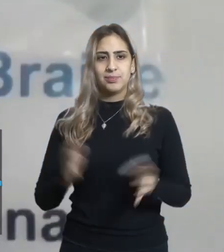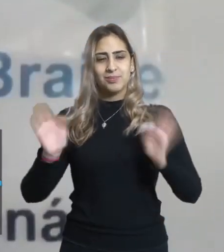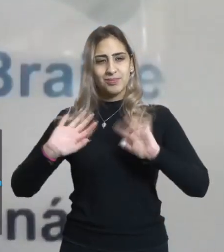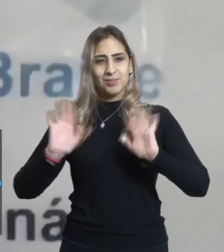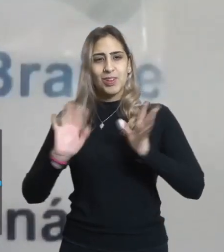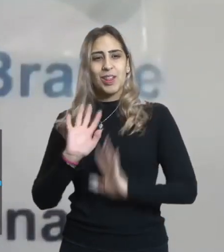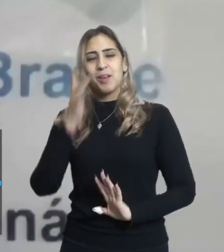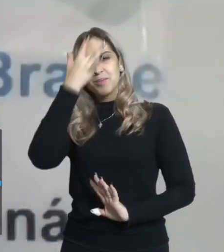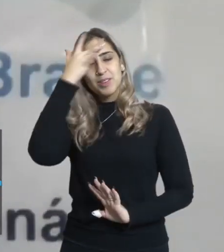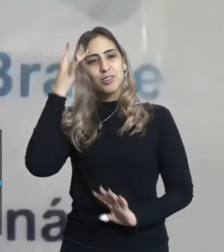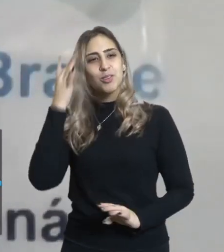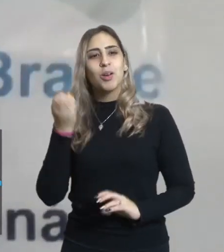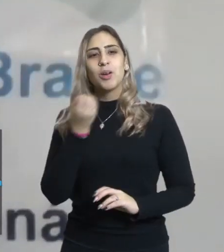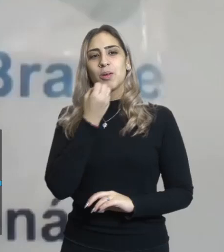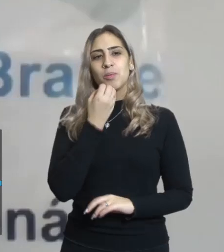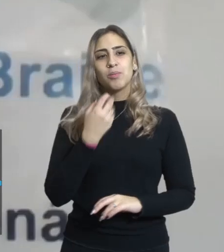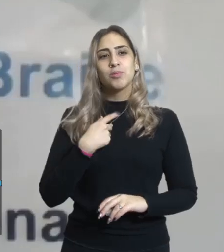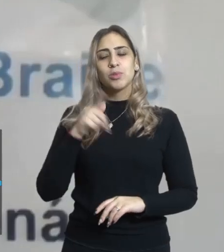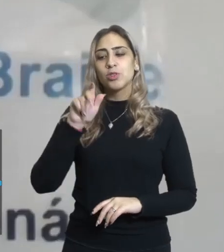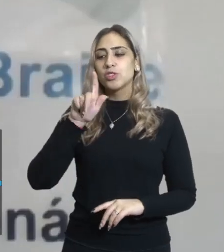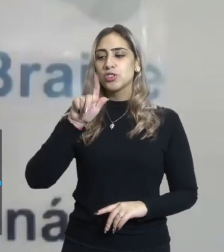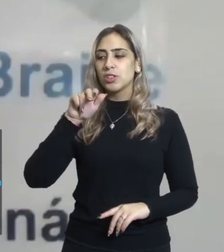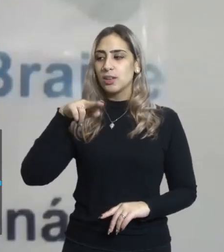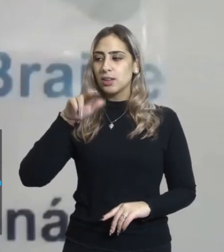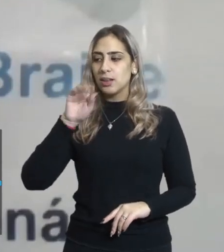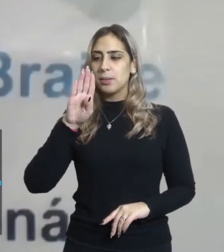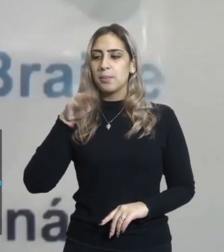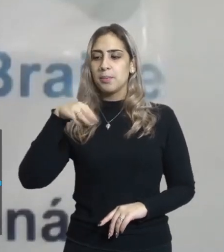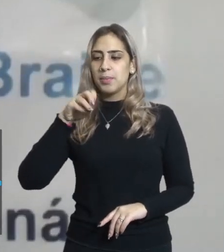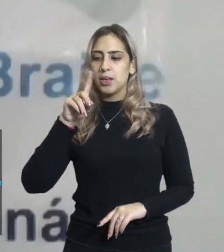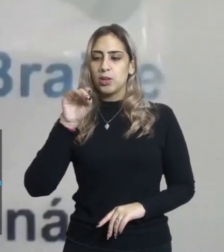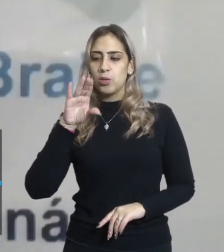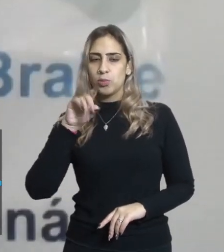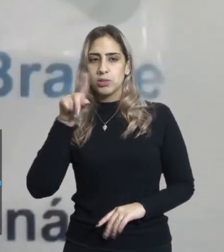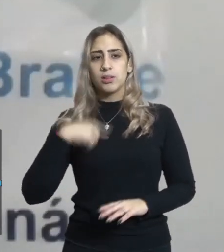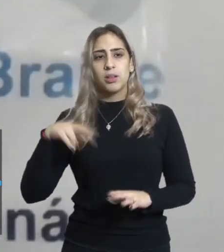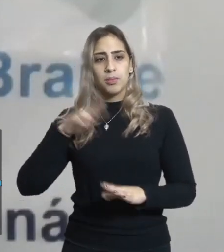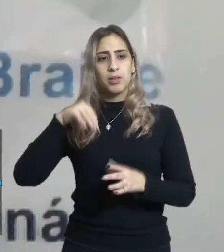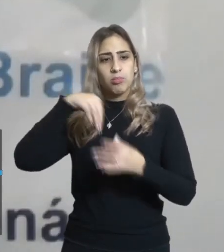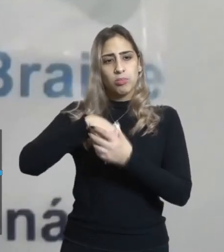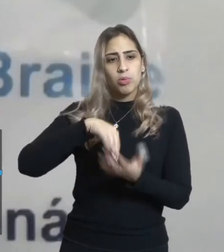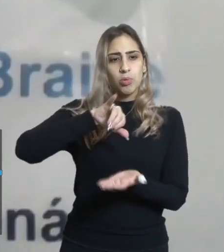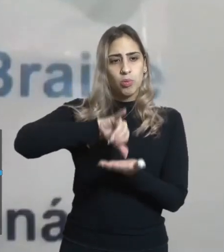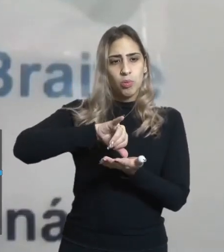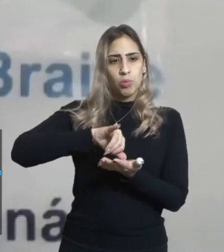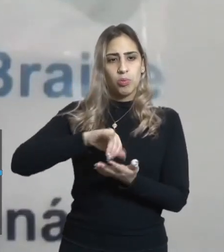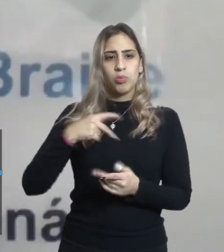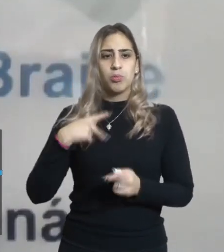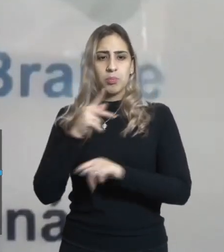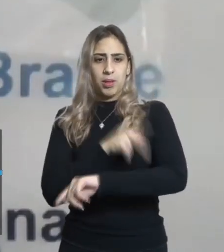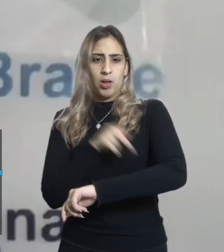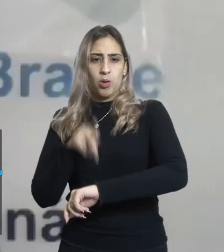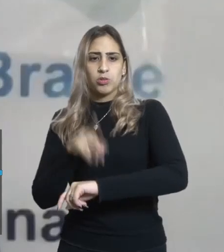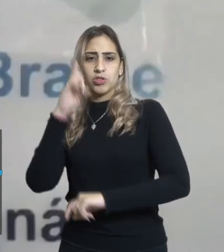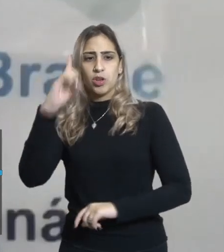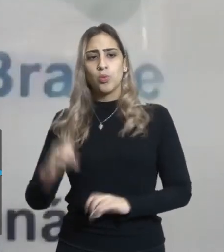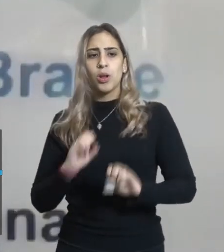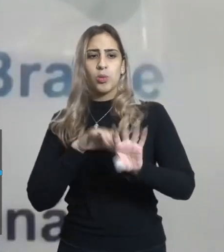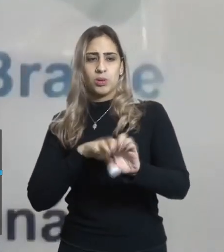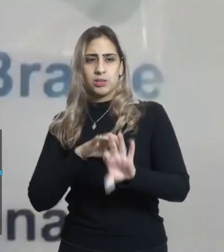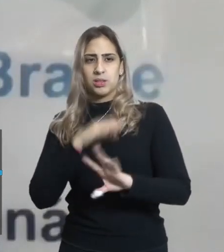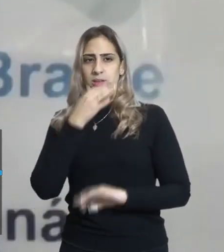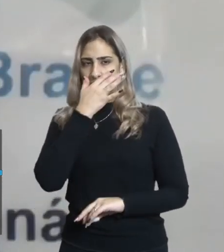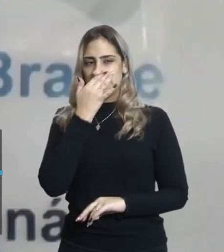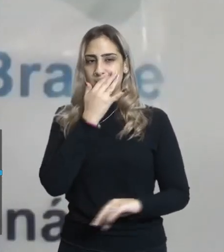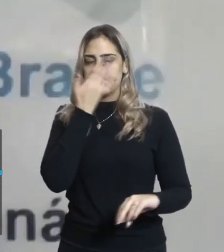Olá, pessoal. Sou Gina Mendonça, trabalho no Núcleo de Produção Braille da Diretoria de Ensino de Marília. Sou